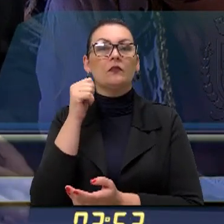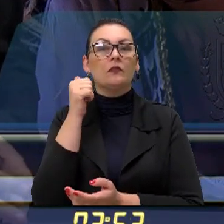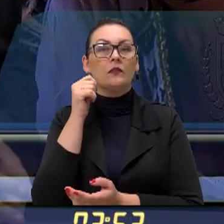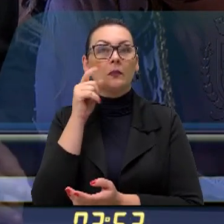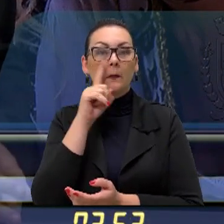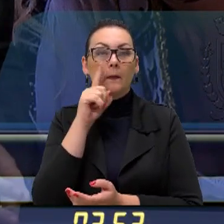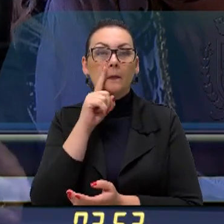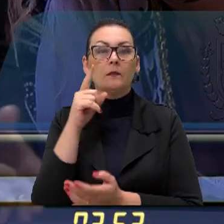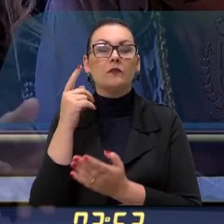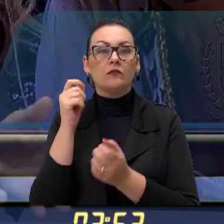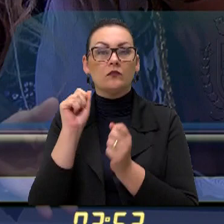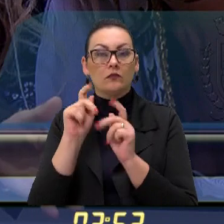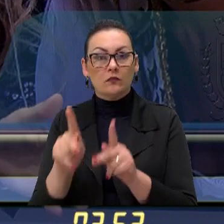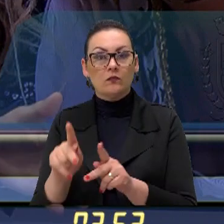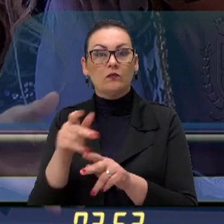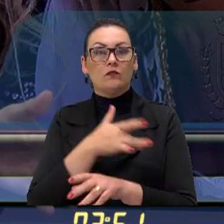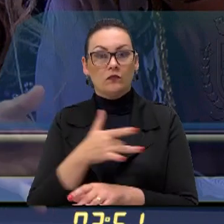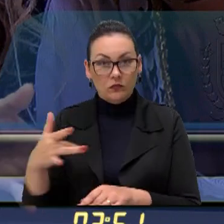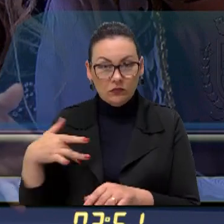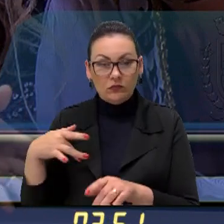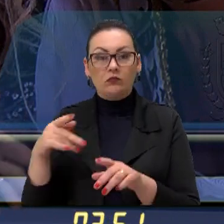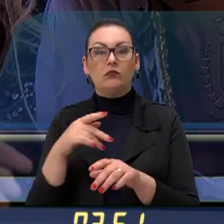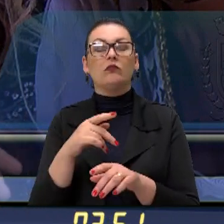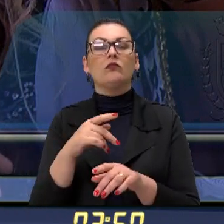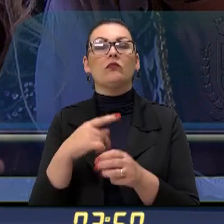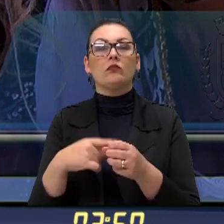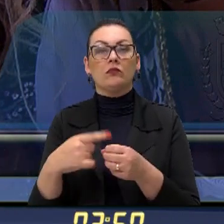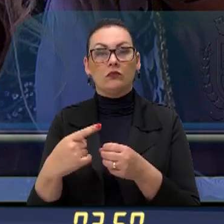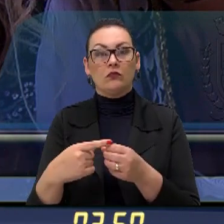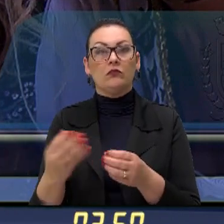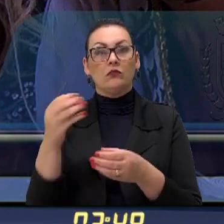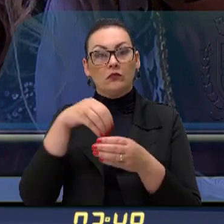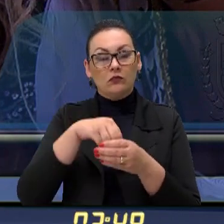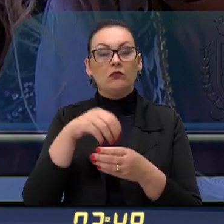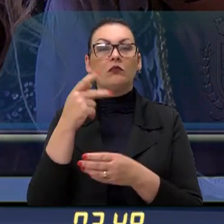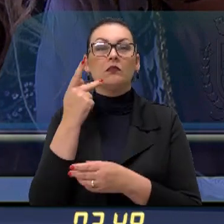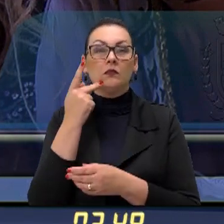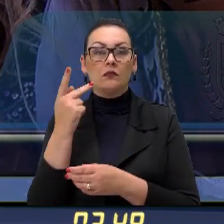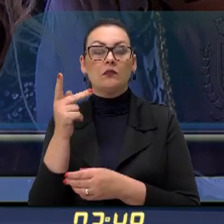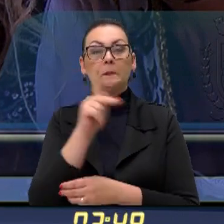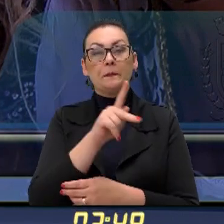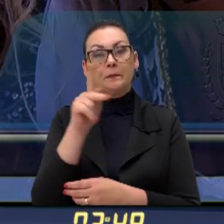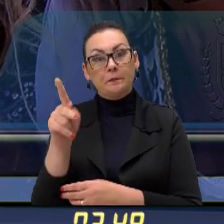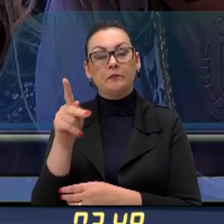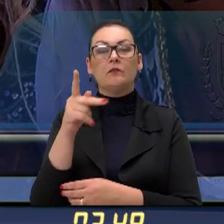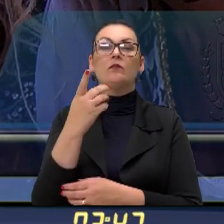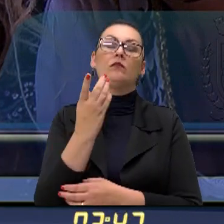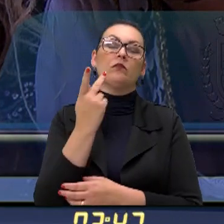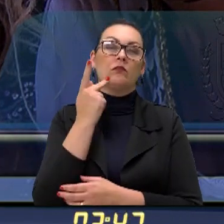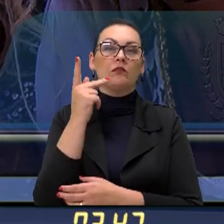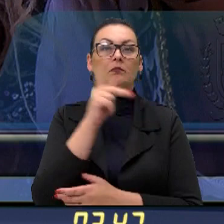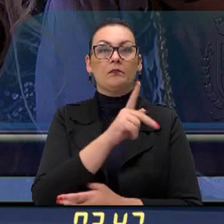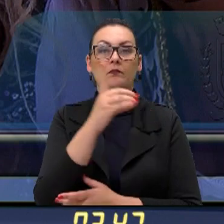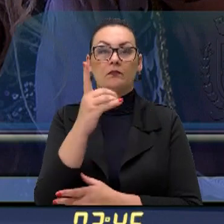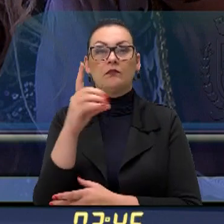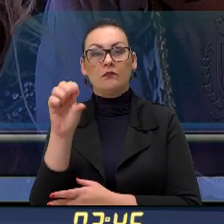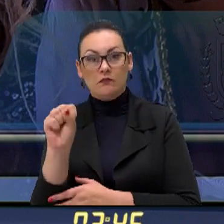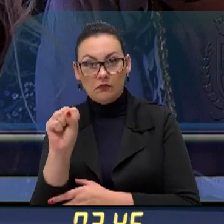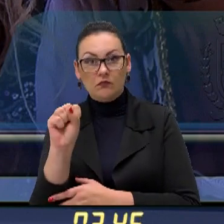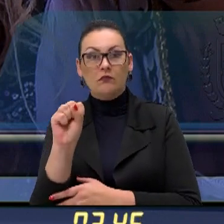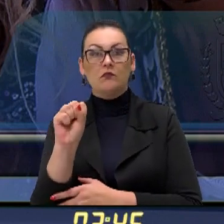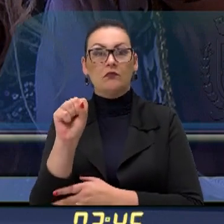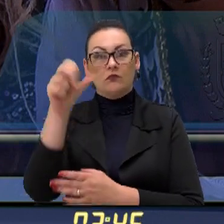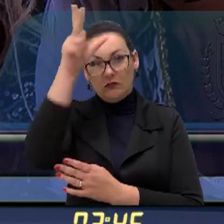saúde do município, ela vem sendo dentro do PP, do PS, do PDS, assim por diante. Aliás, o PDS,